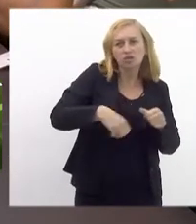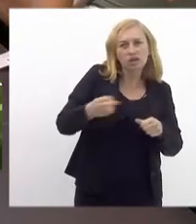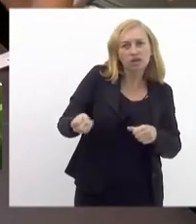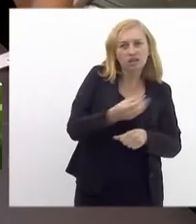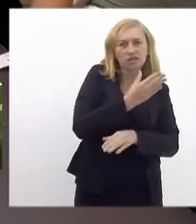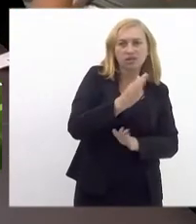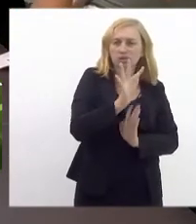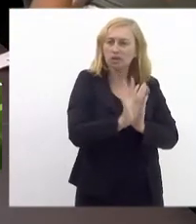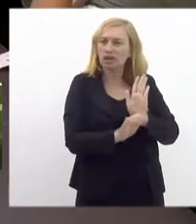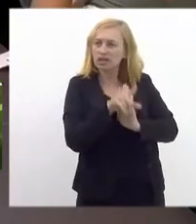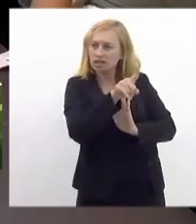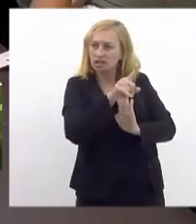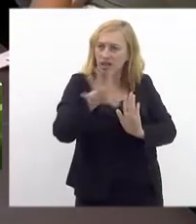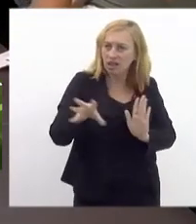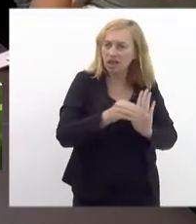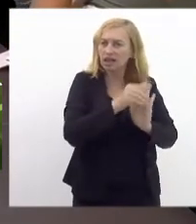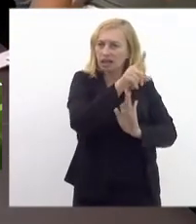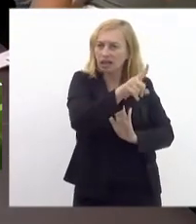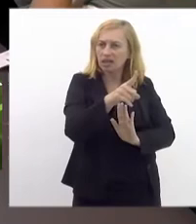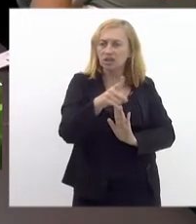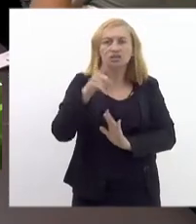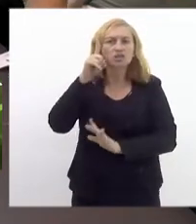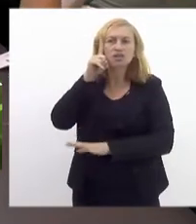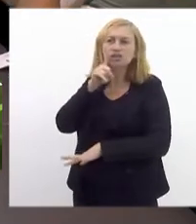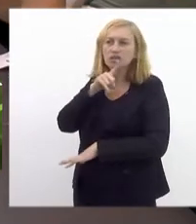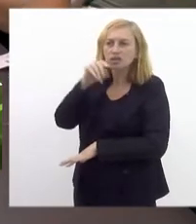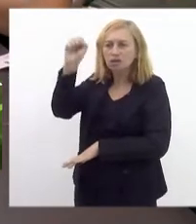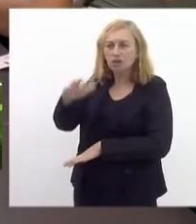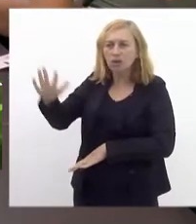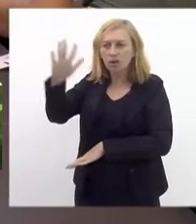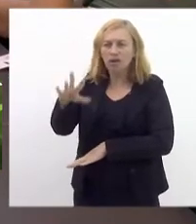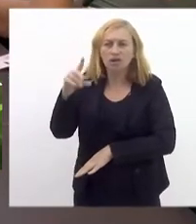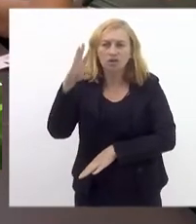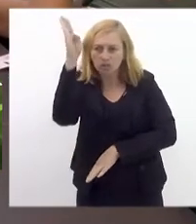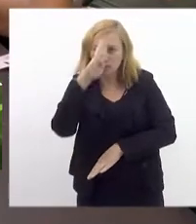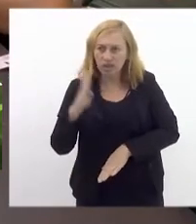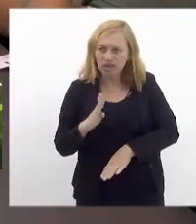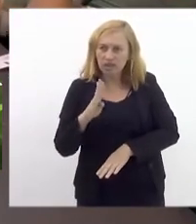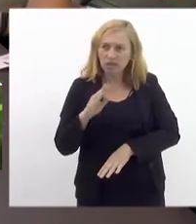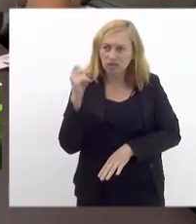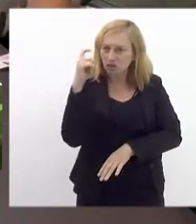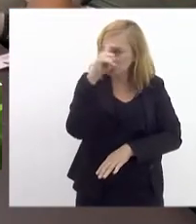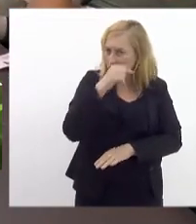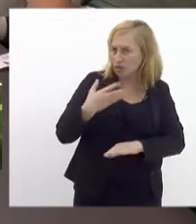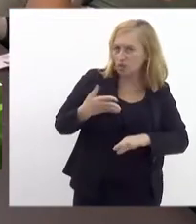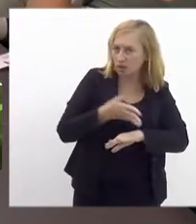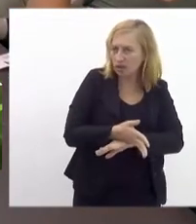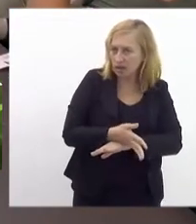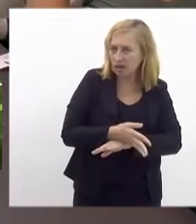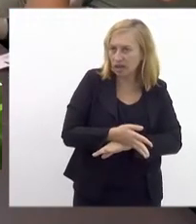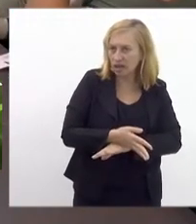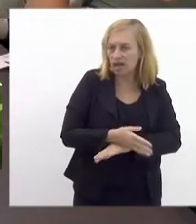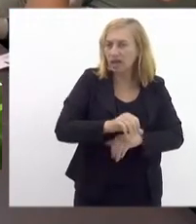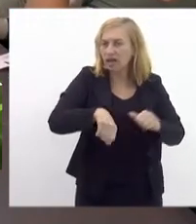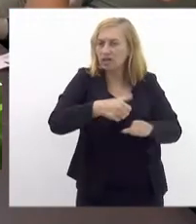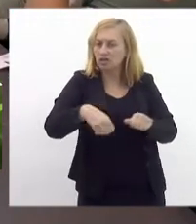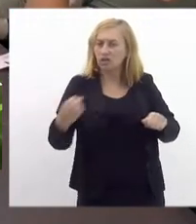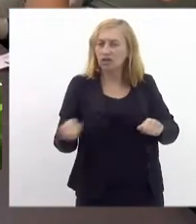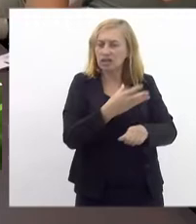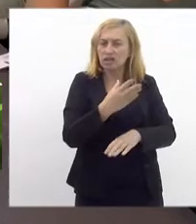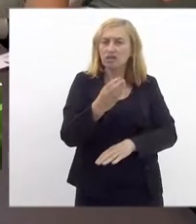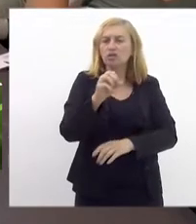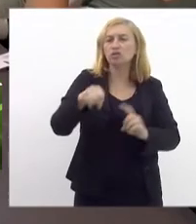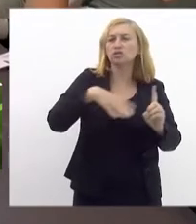termo que já está presente na Europa e nos Estados Unidos há muito tempo, e que no Brasil custa a penetrar. Inovação social significa toda a máquina pública